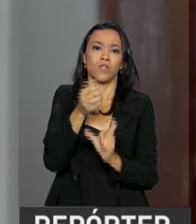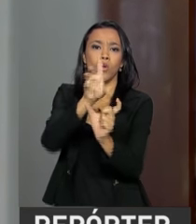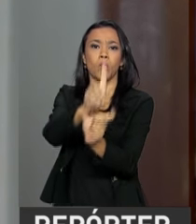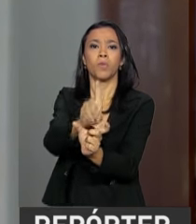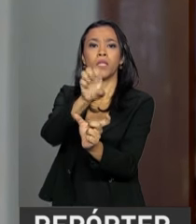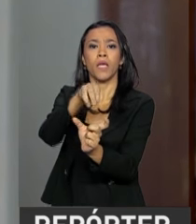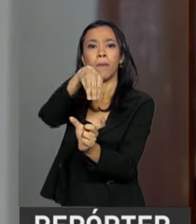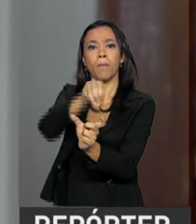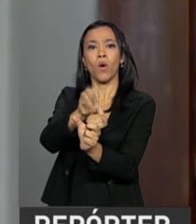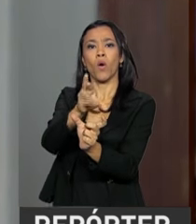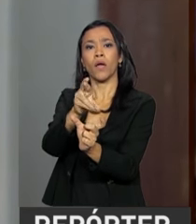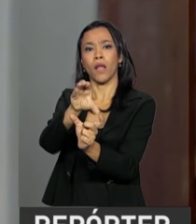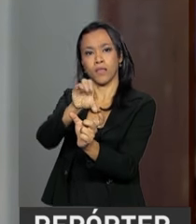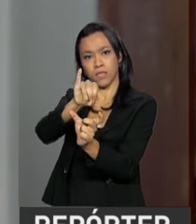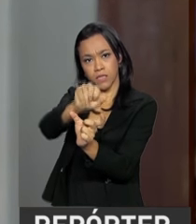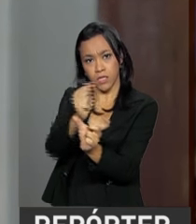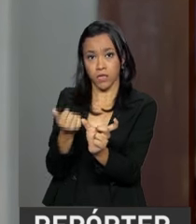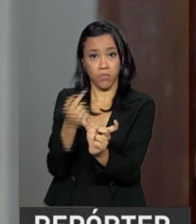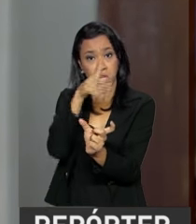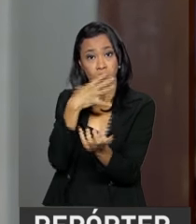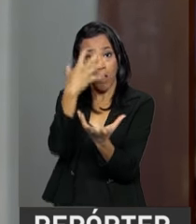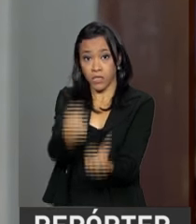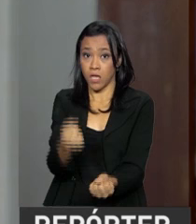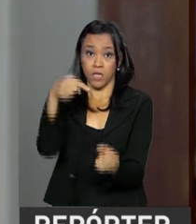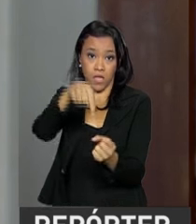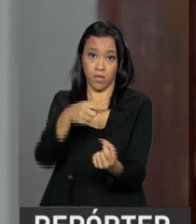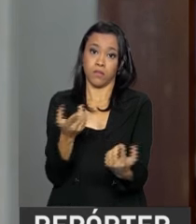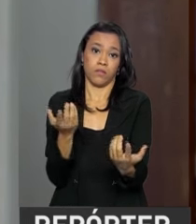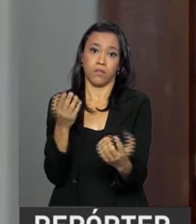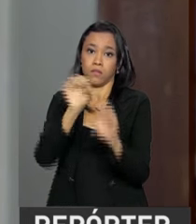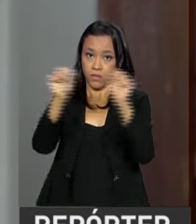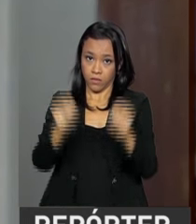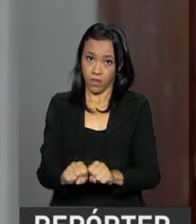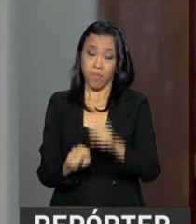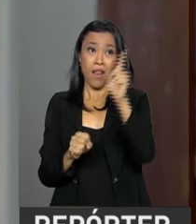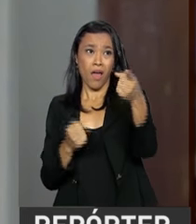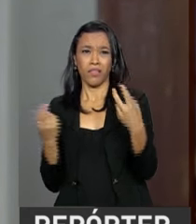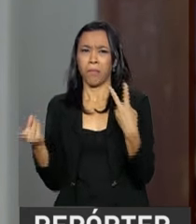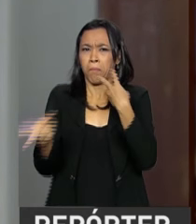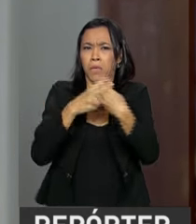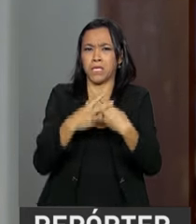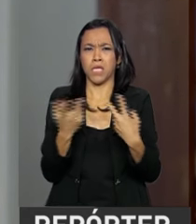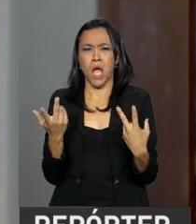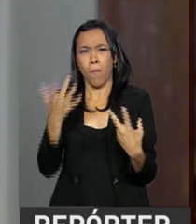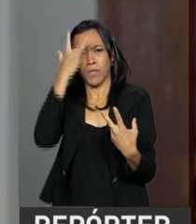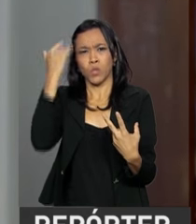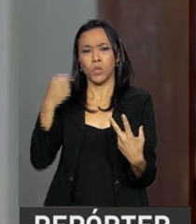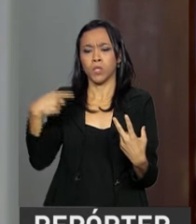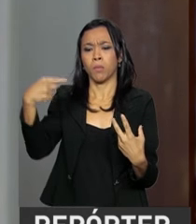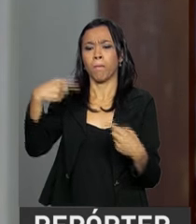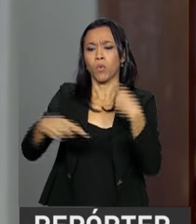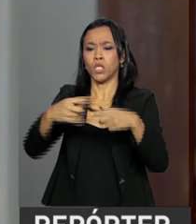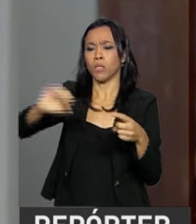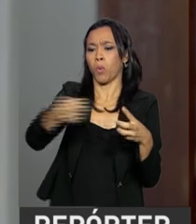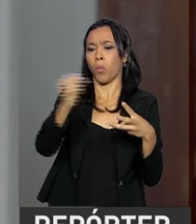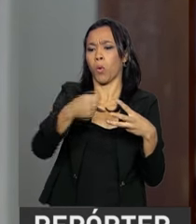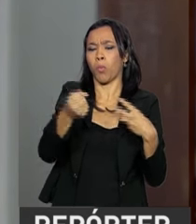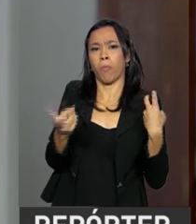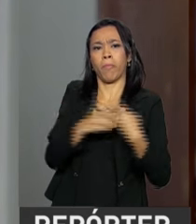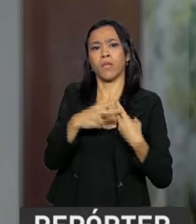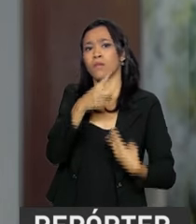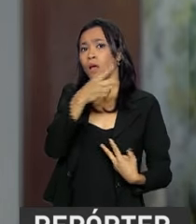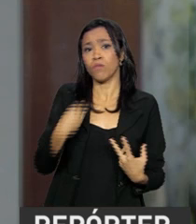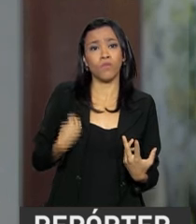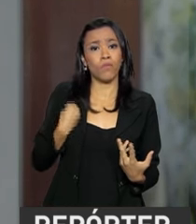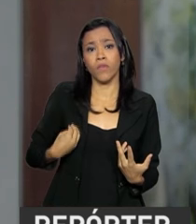regime democrático. Basta dizer que a Venezuela tem prisioneiros políticos. Um país que tem prisioneiros políticos não vive sob uma